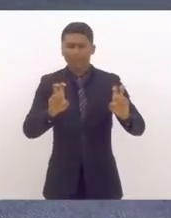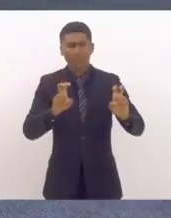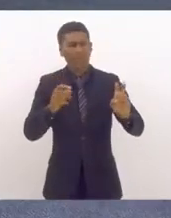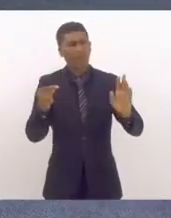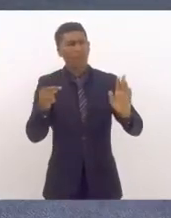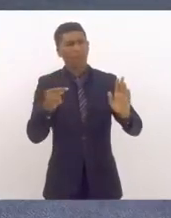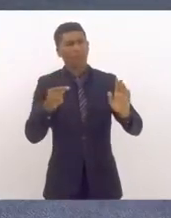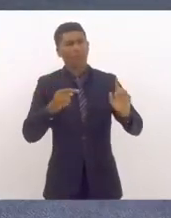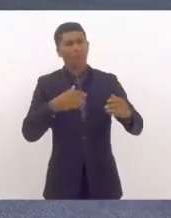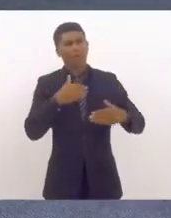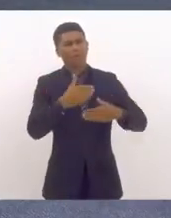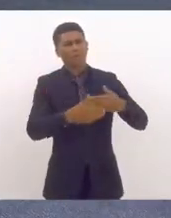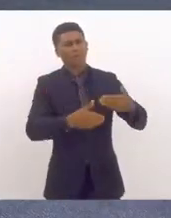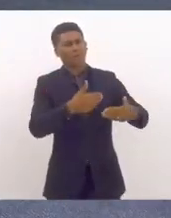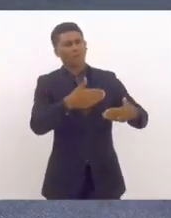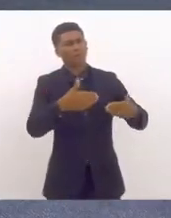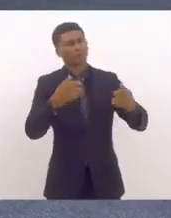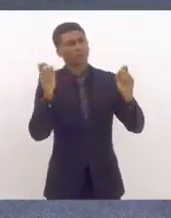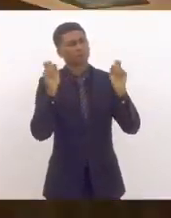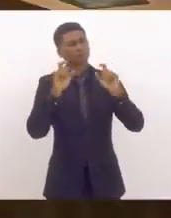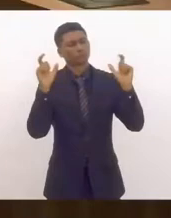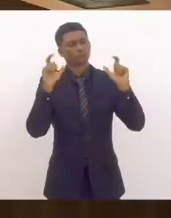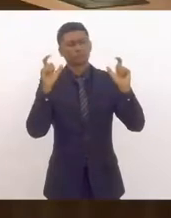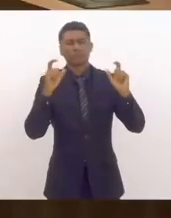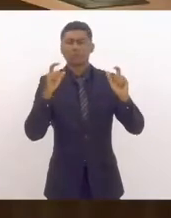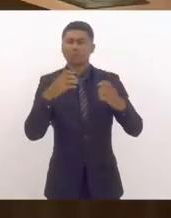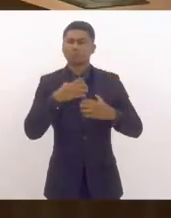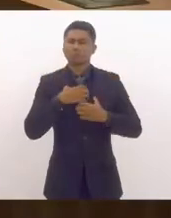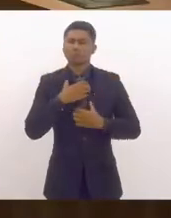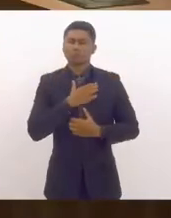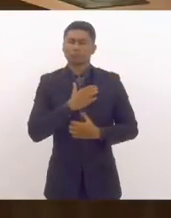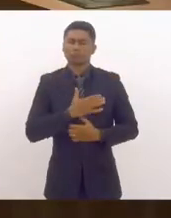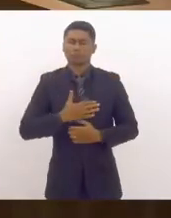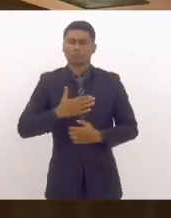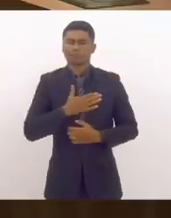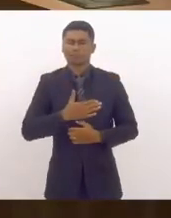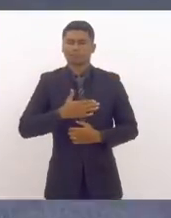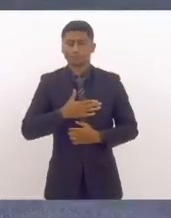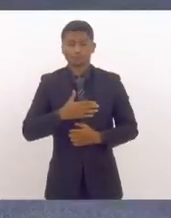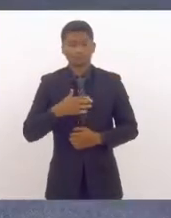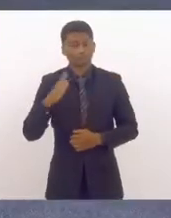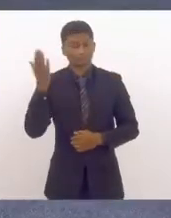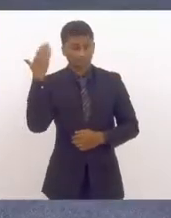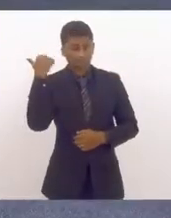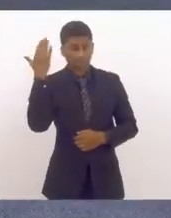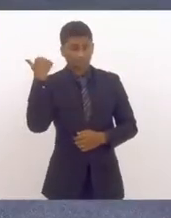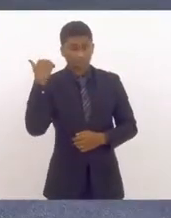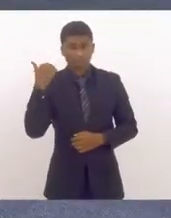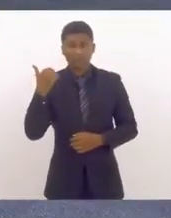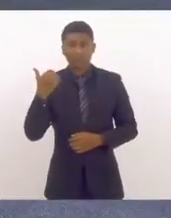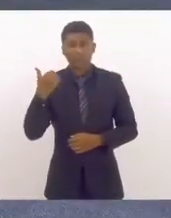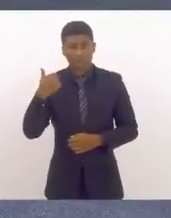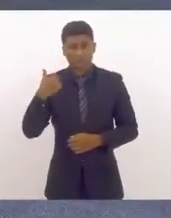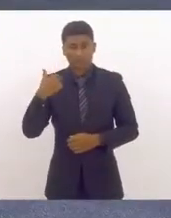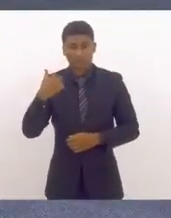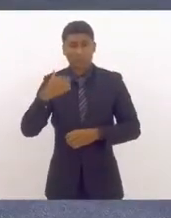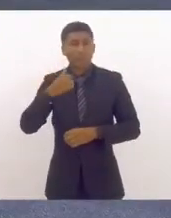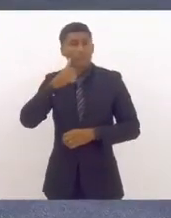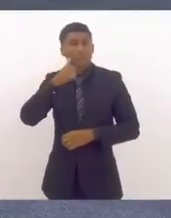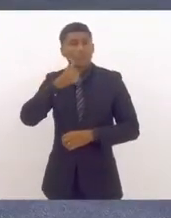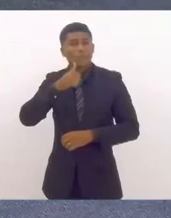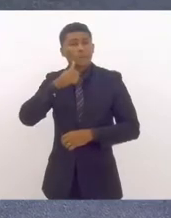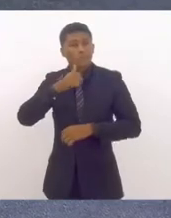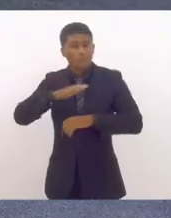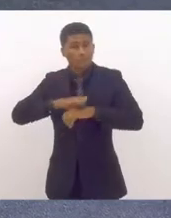na casa. Esse foi, deputada Tia Ju, uma das primeiras matérias protocoladas por Marielle Franco